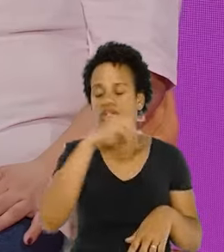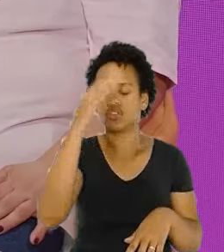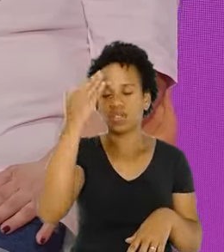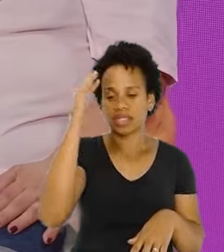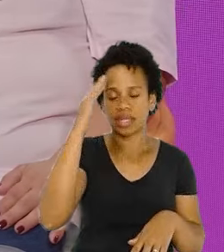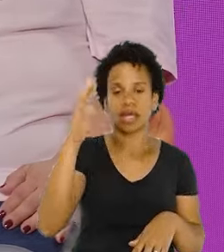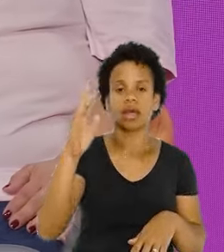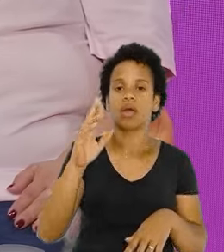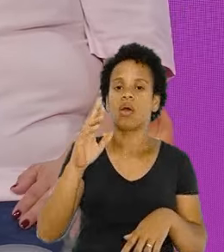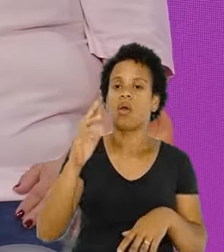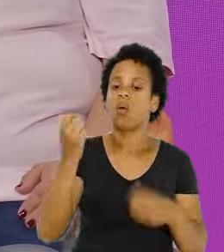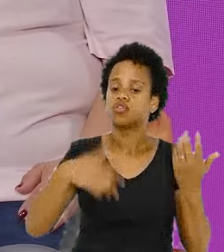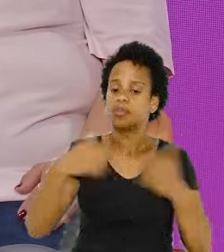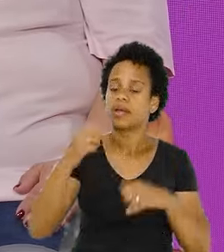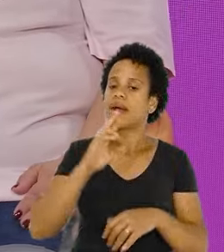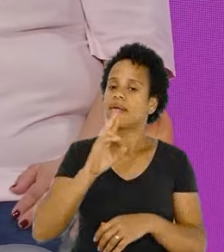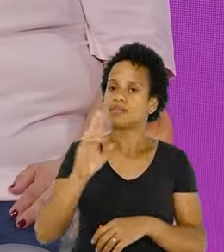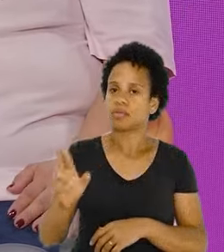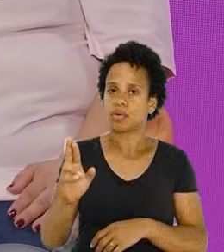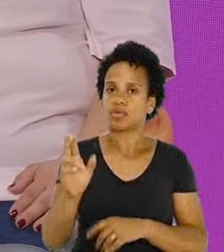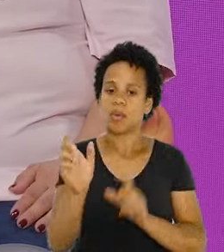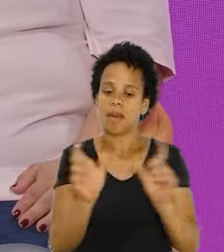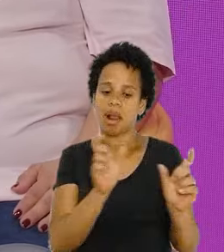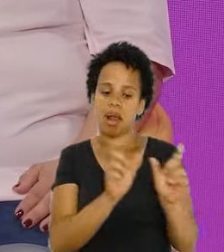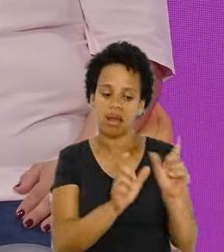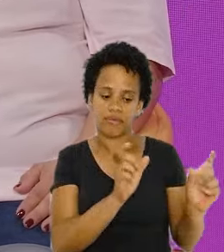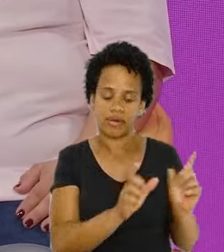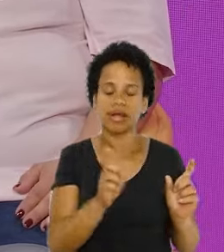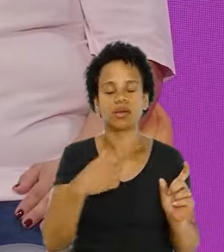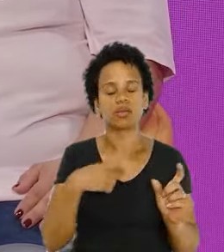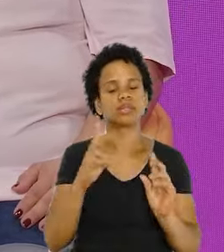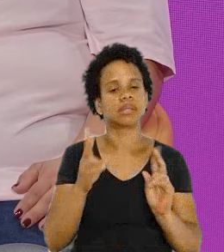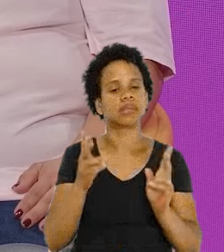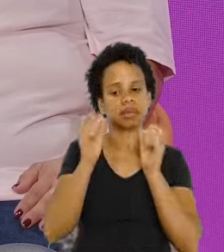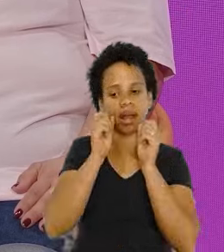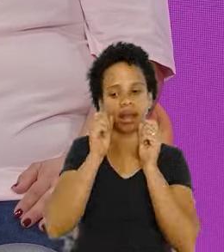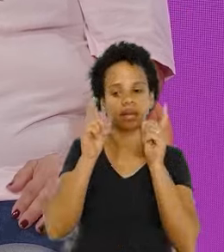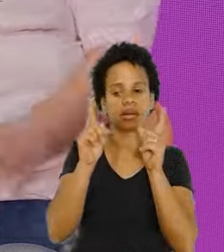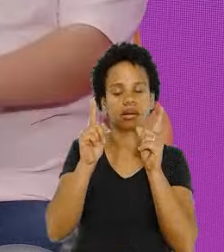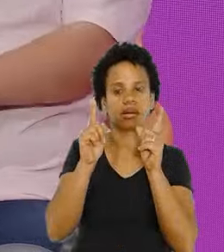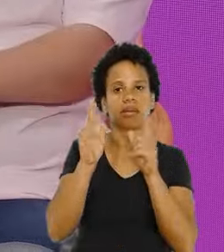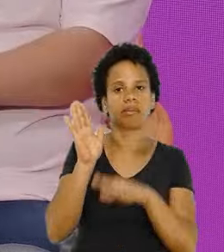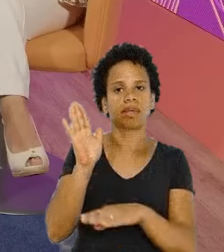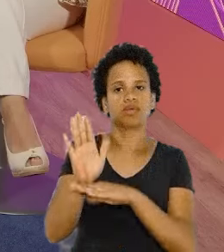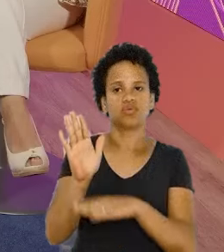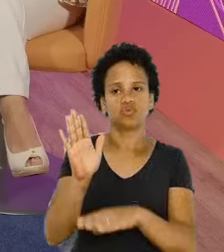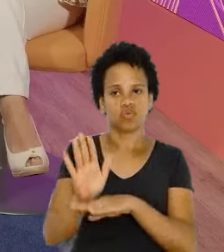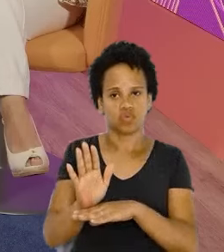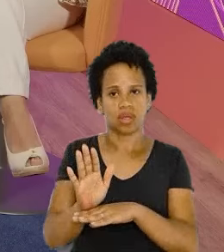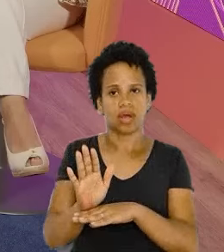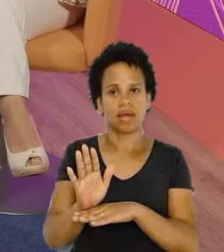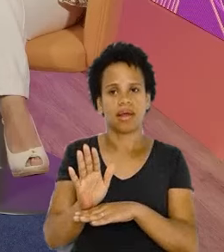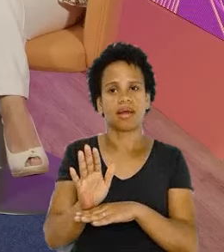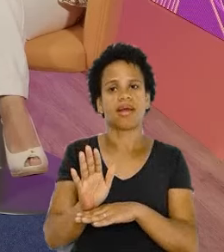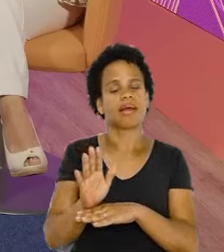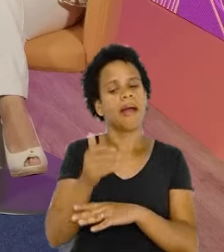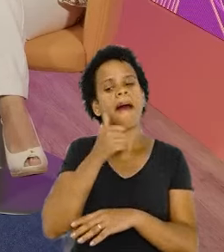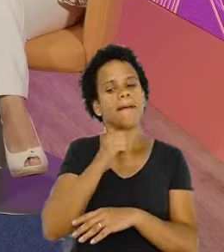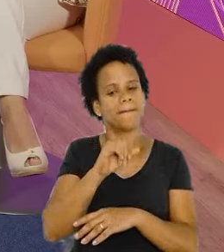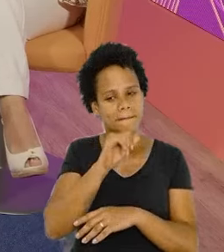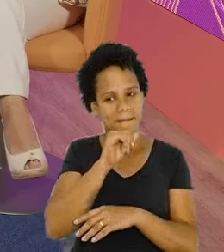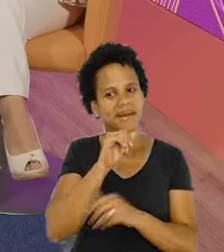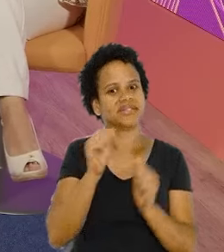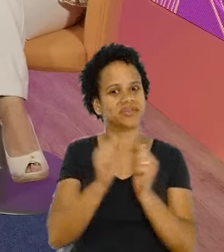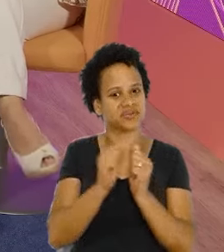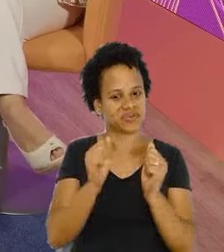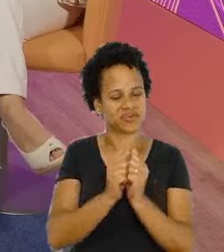resposta ou até mesmo de buscar palavras então eu tô ali atenta para ISO junto né dá sair mãe né